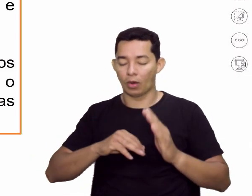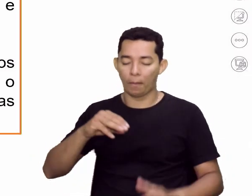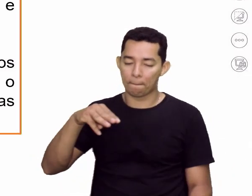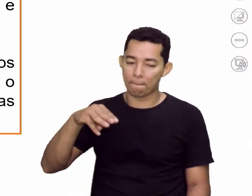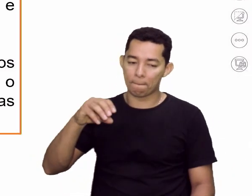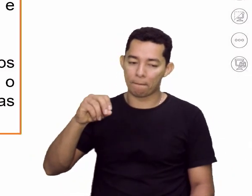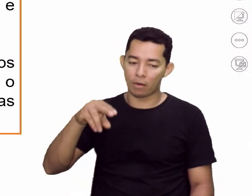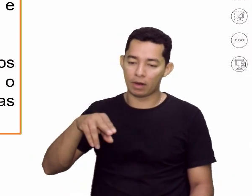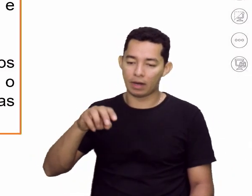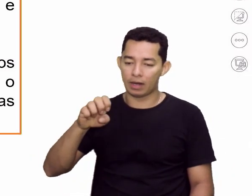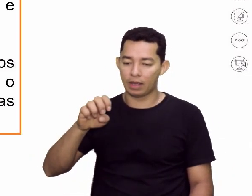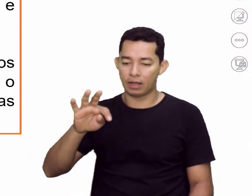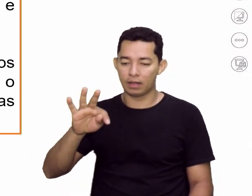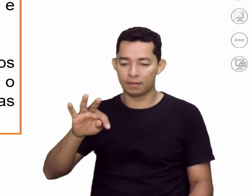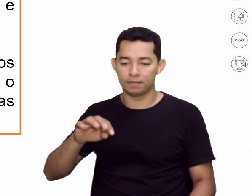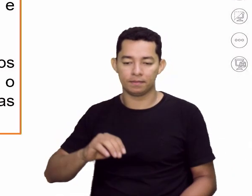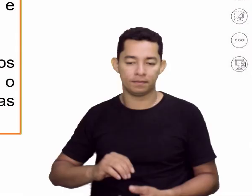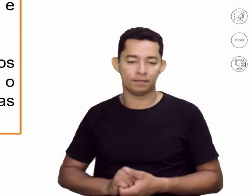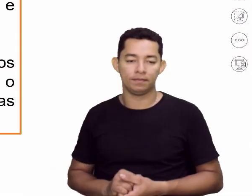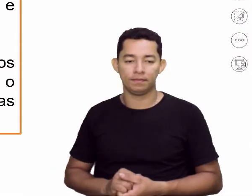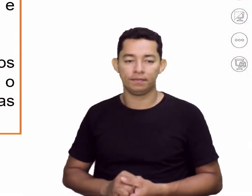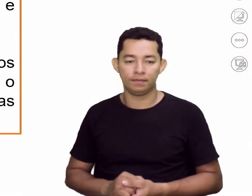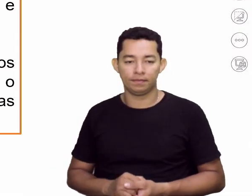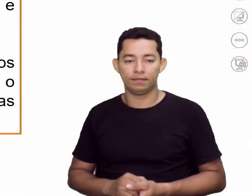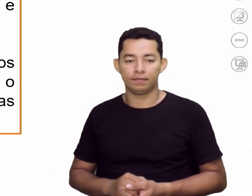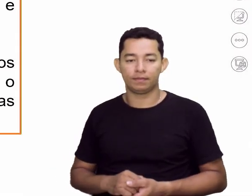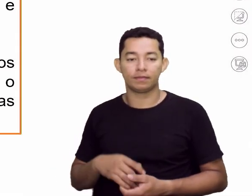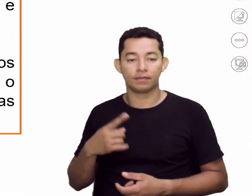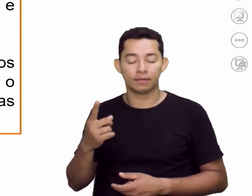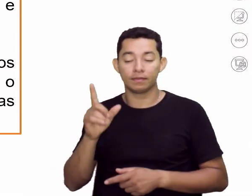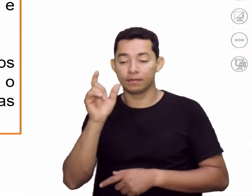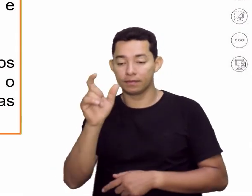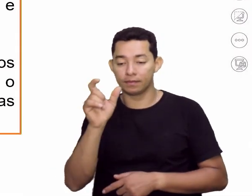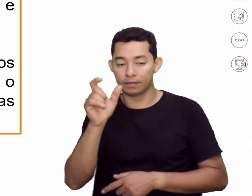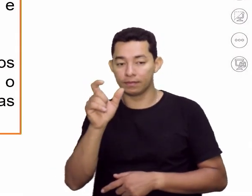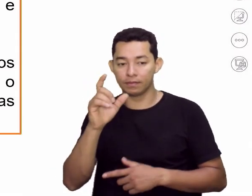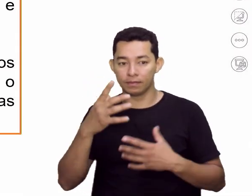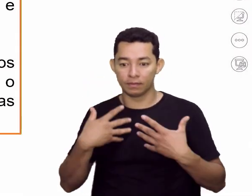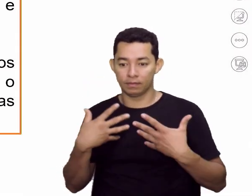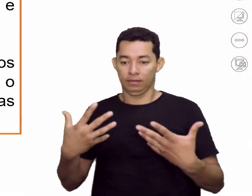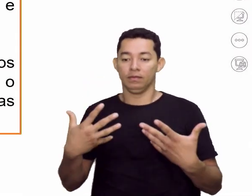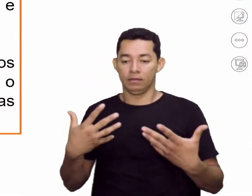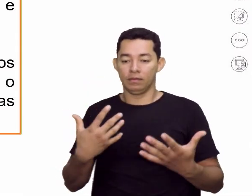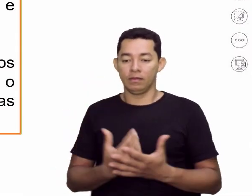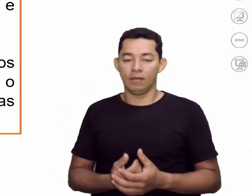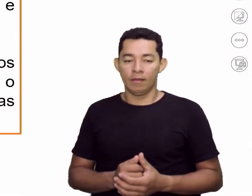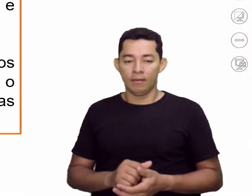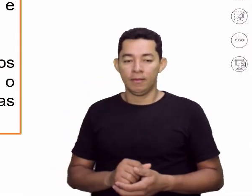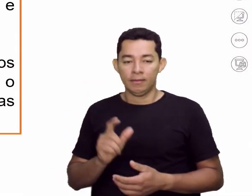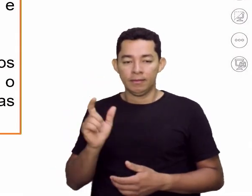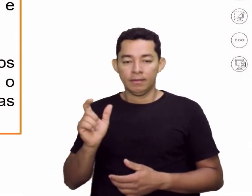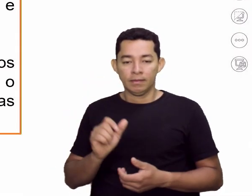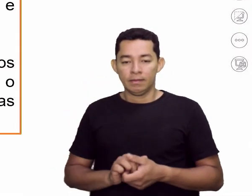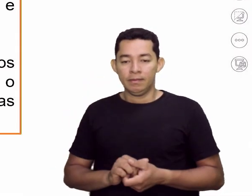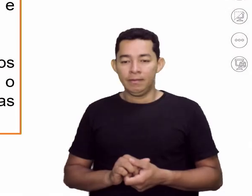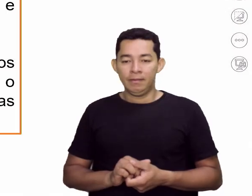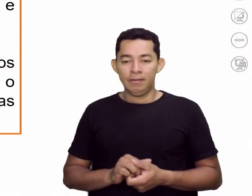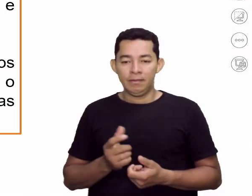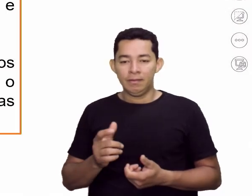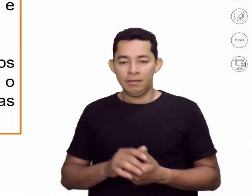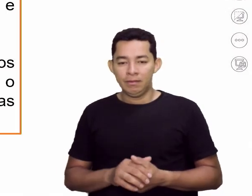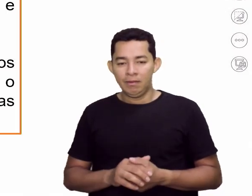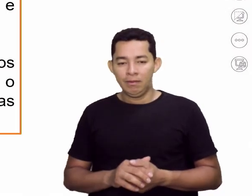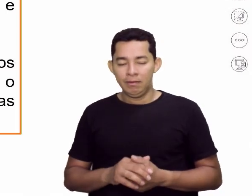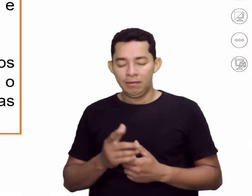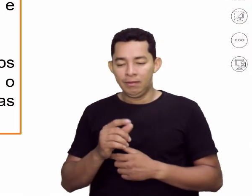esse termo aí, ó, impressionista, foi assim, um jornalista, que eu não vou nem falar o